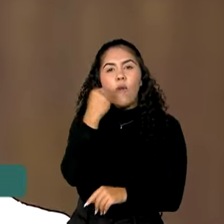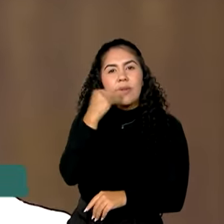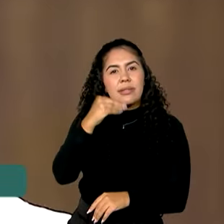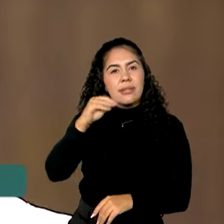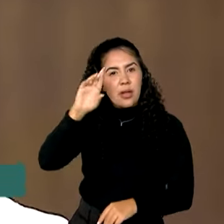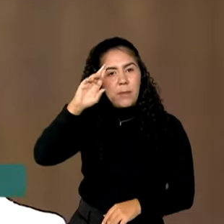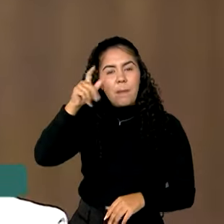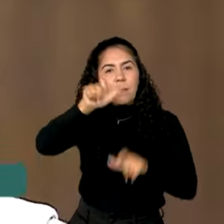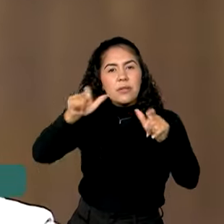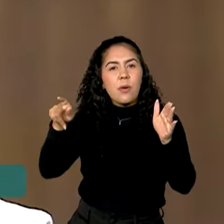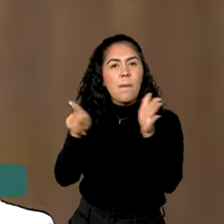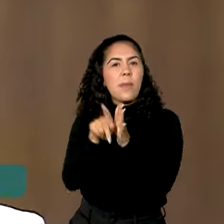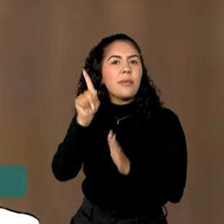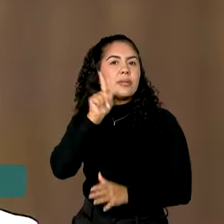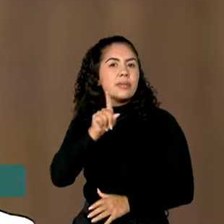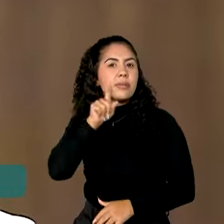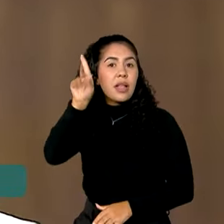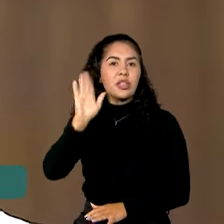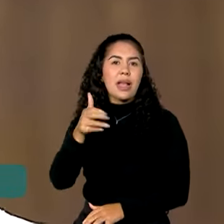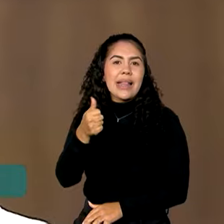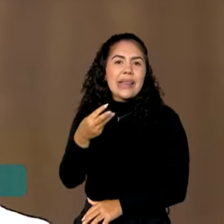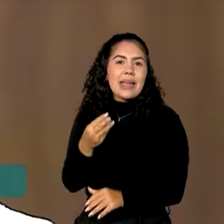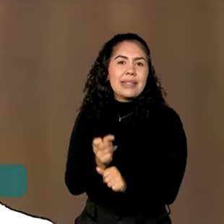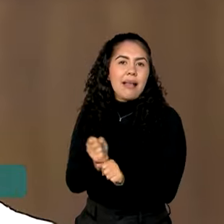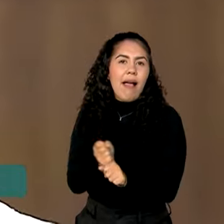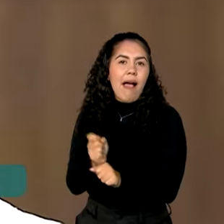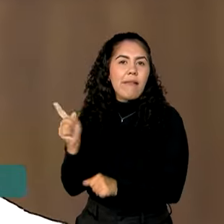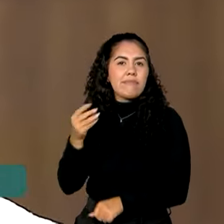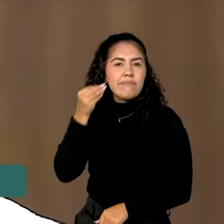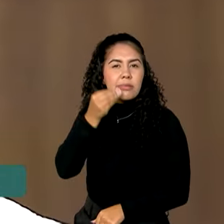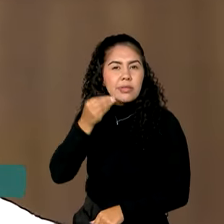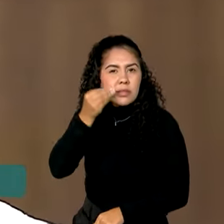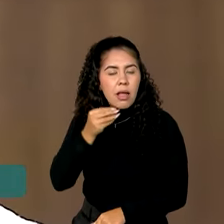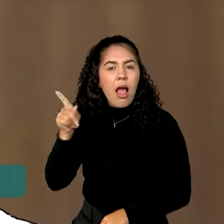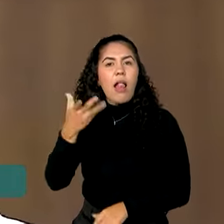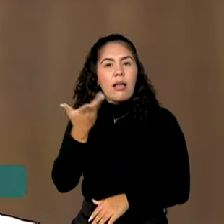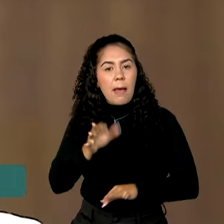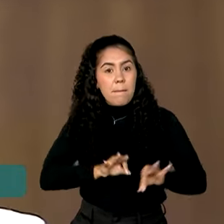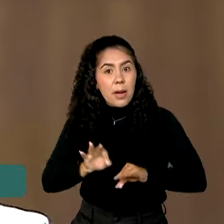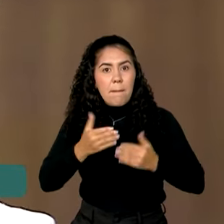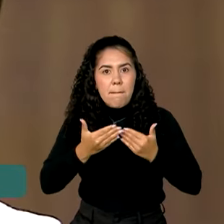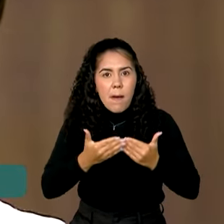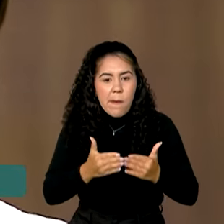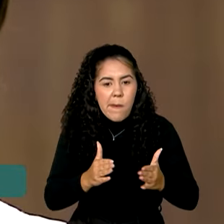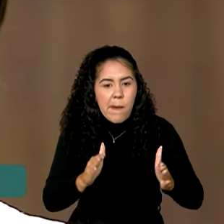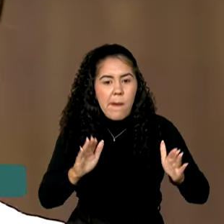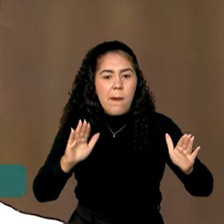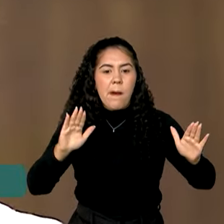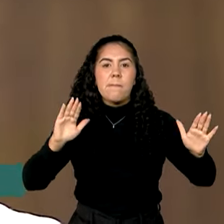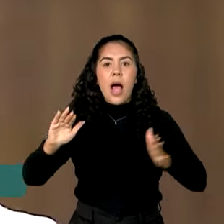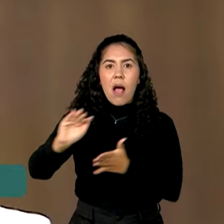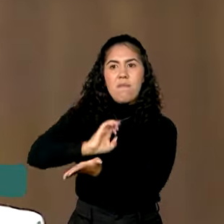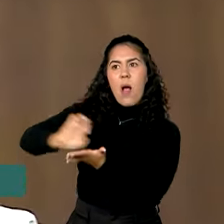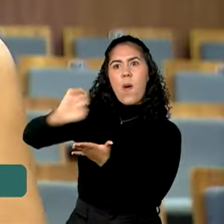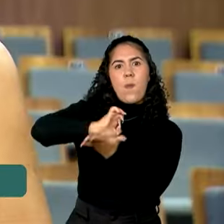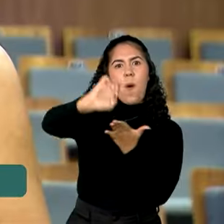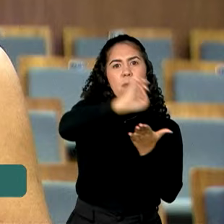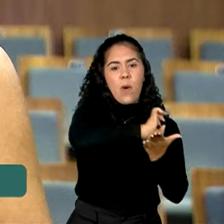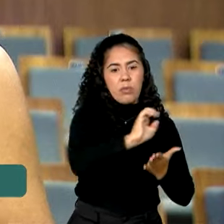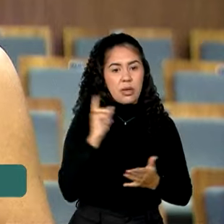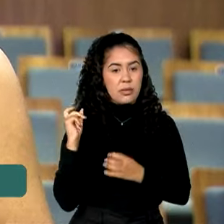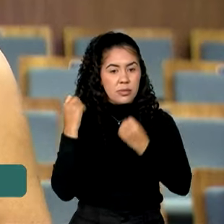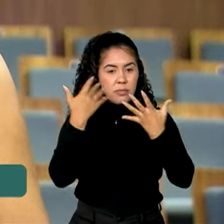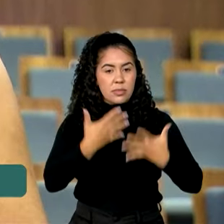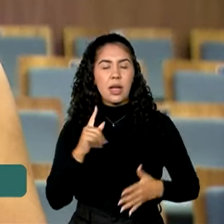13 anos no mercado internacional, ela já planeja expandir ainda mais o volume de exportações. Hoje